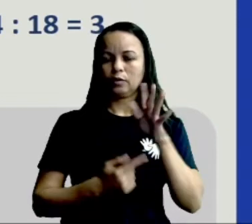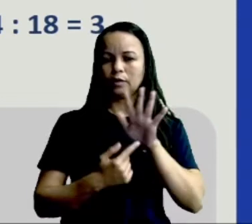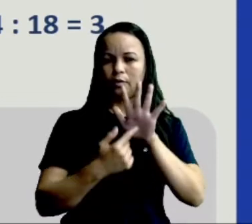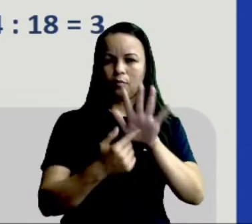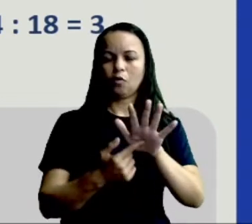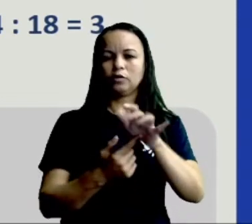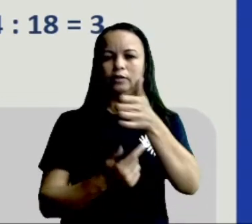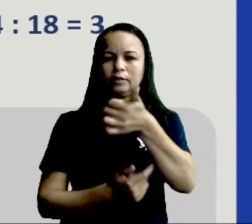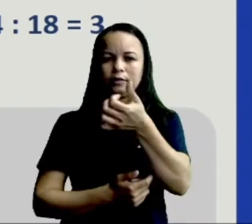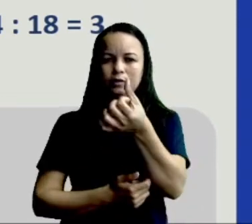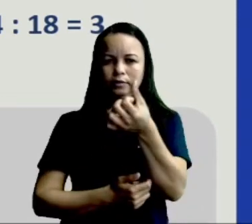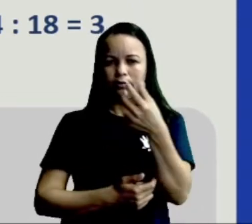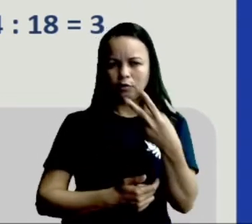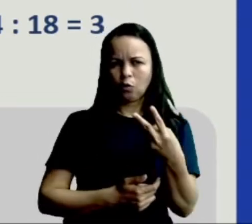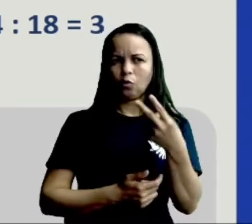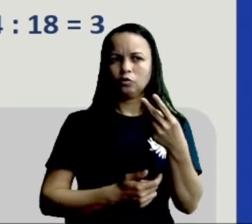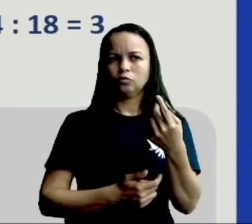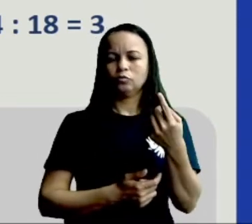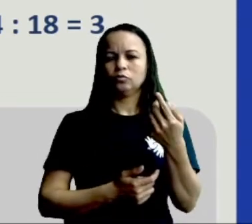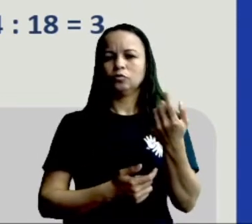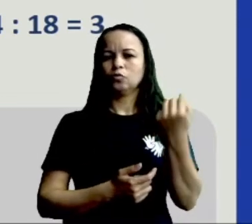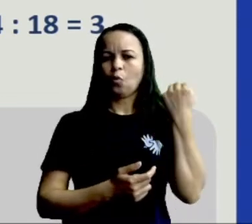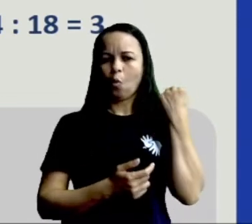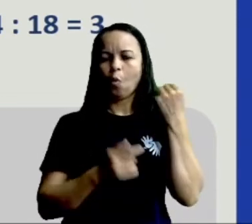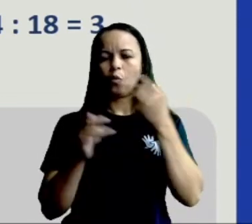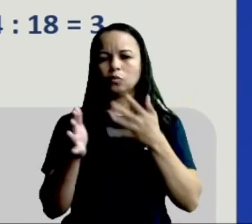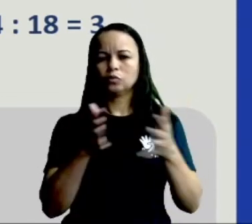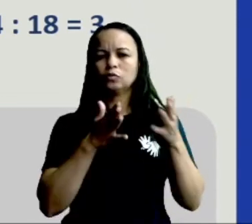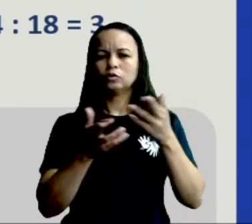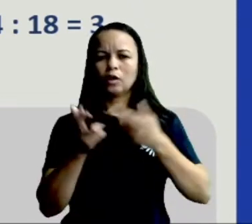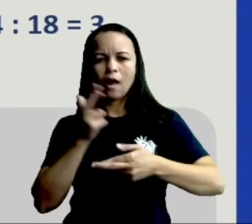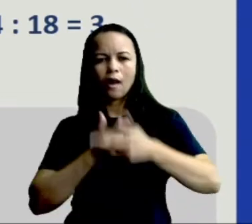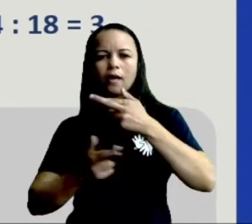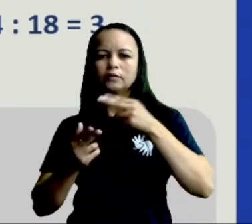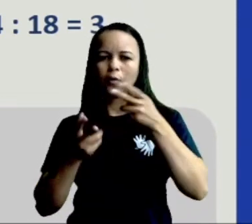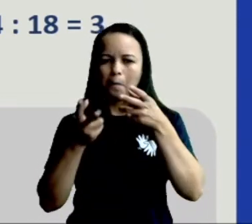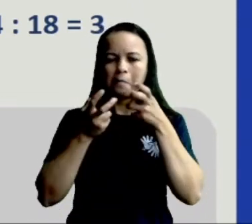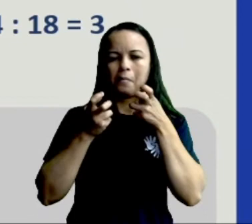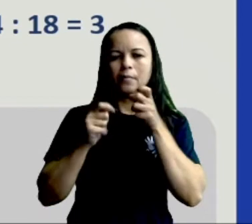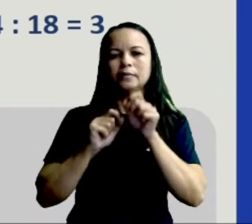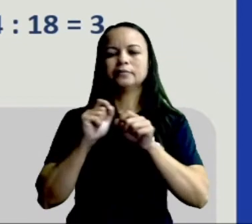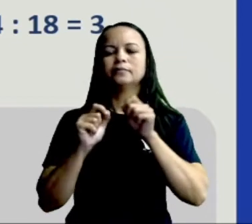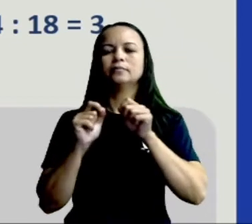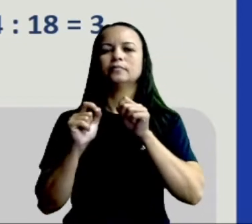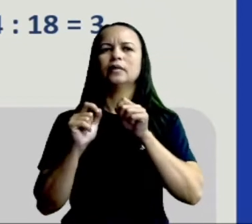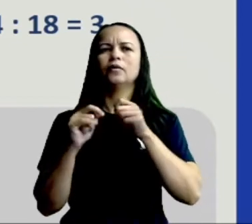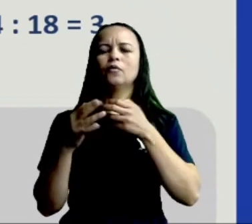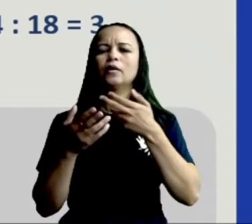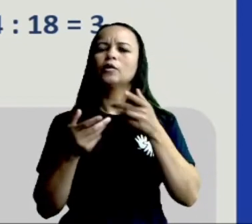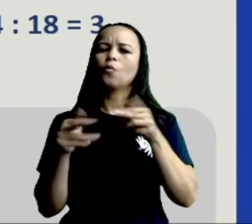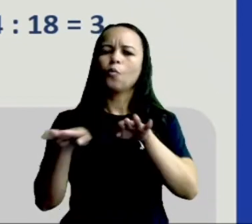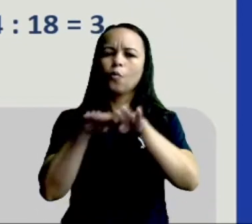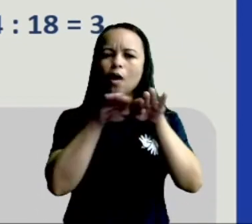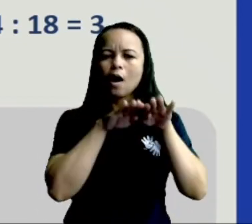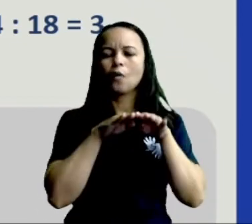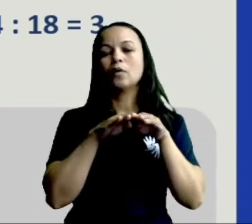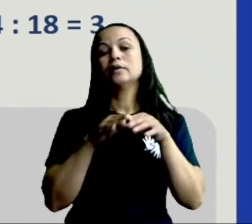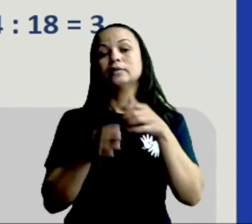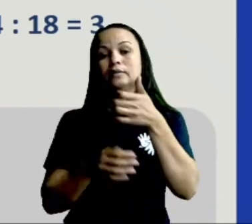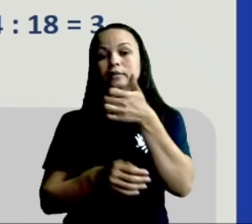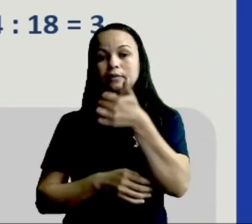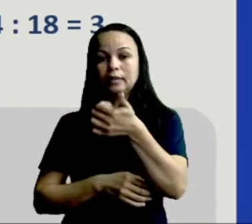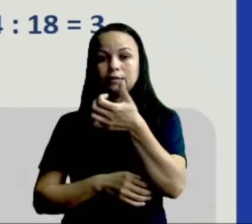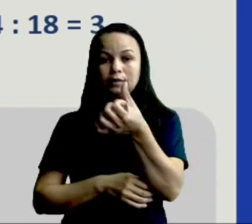162 lá no outro, né? Que a gente já percebeu que havia essa relação, a mesma coisa. Se eu fizer 162 dividido